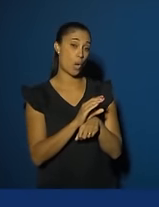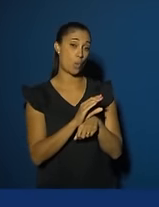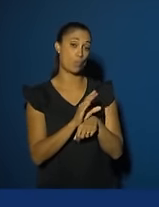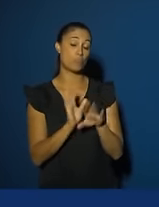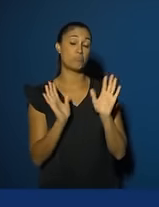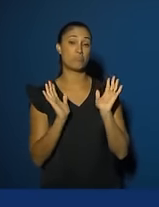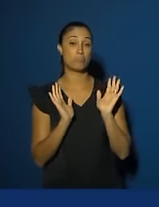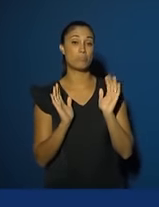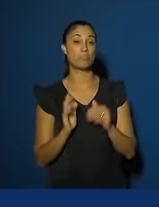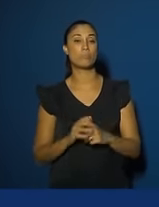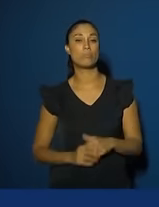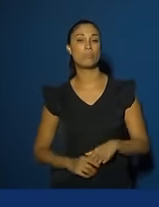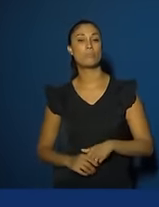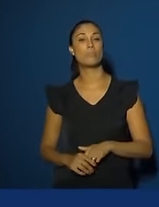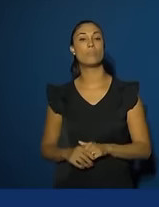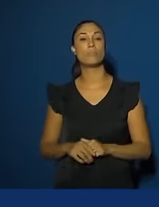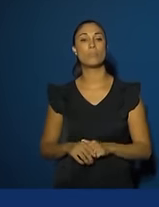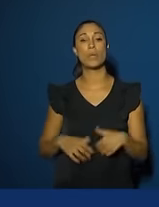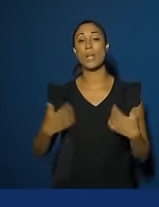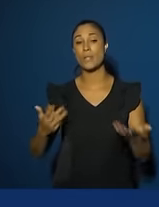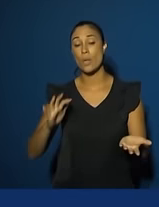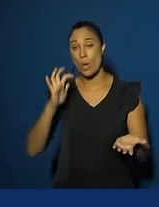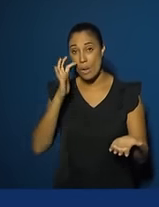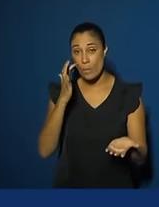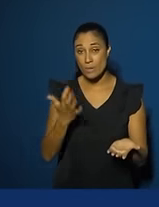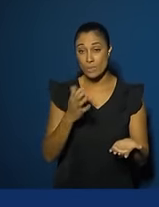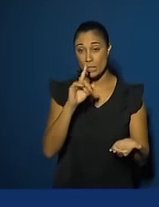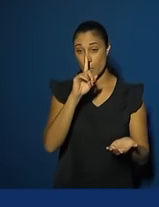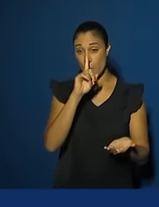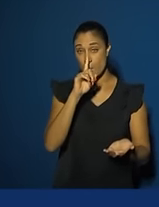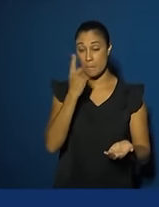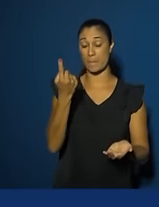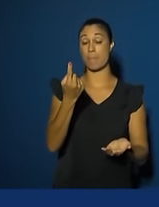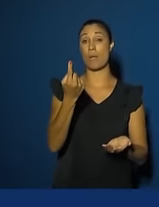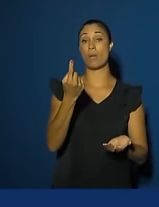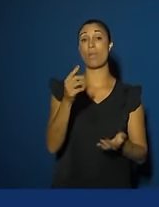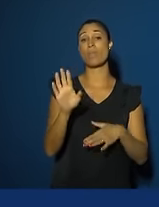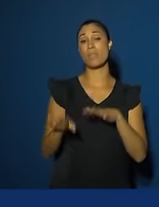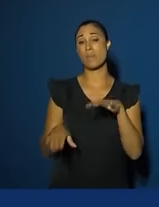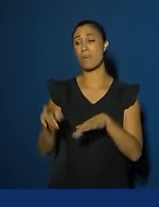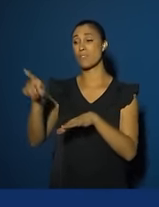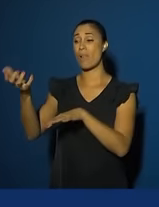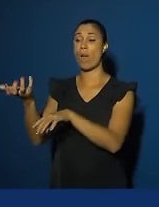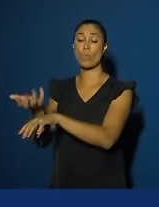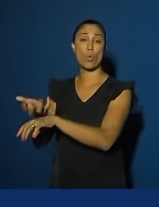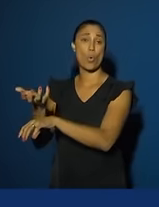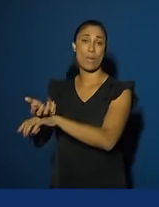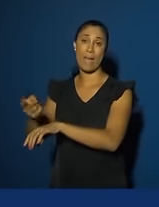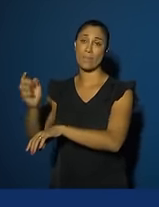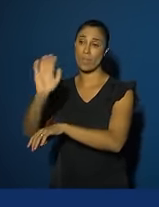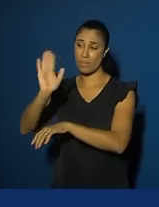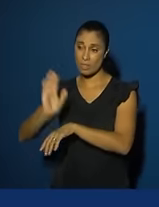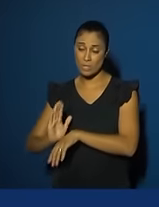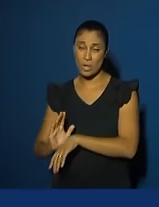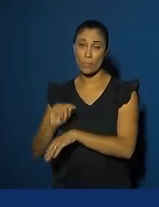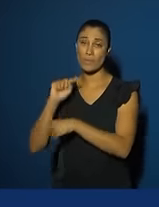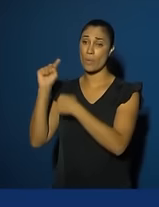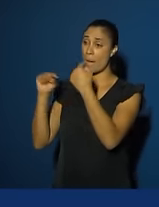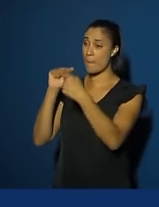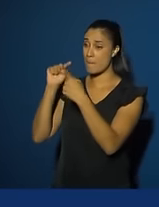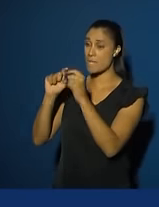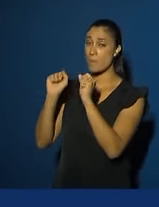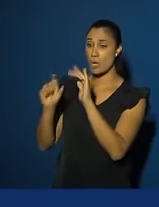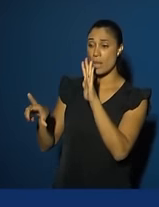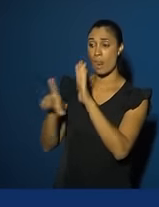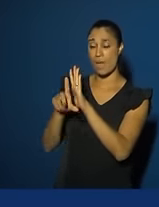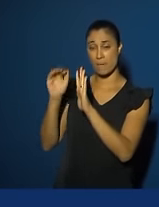sanção presidencial então o resultado primário ele depende do congresso nacional a meta pode est fixada